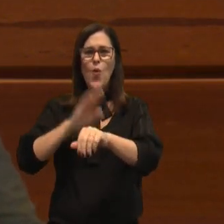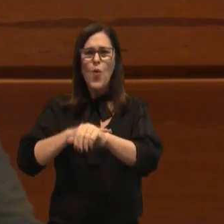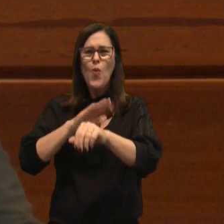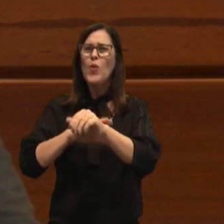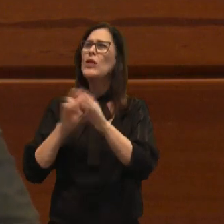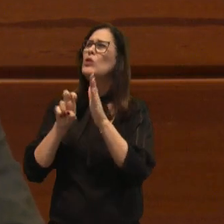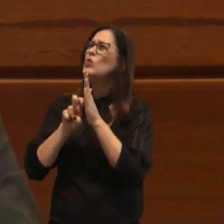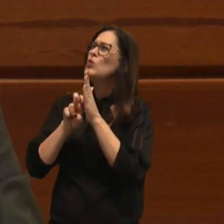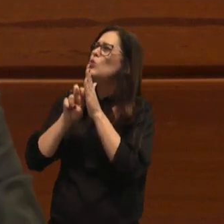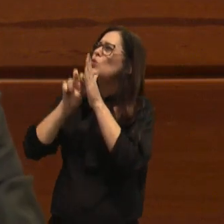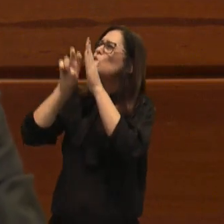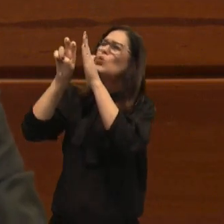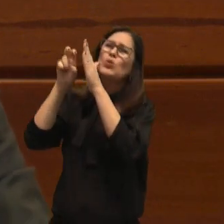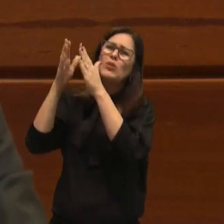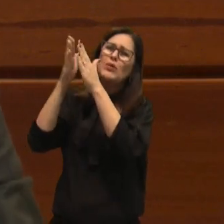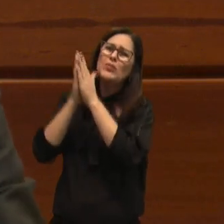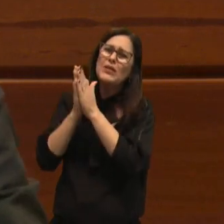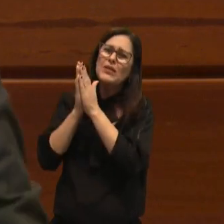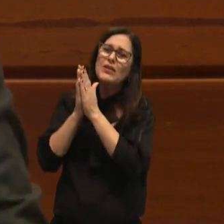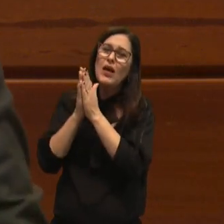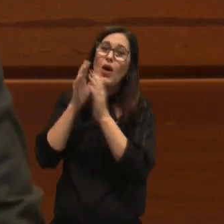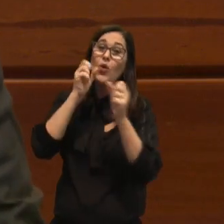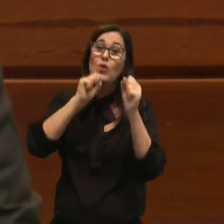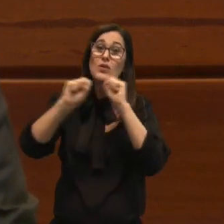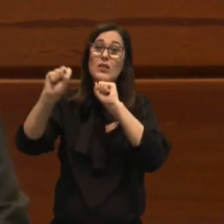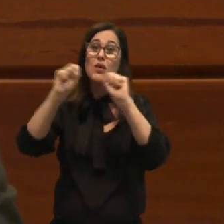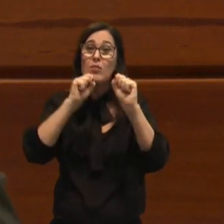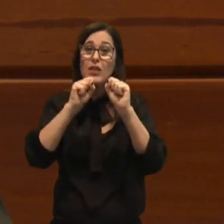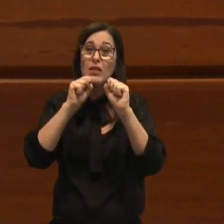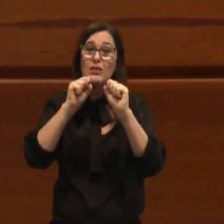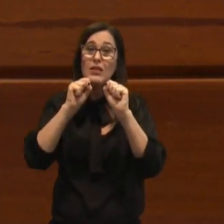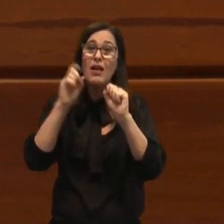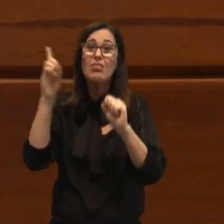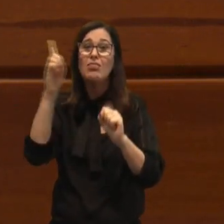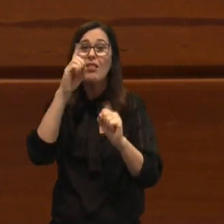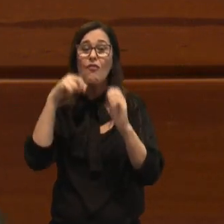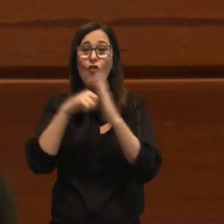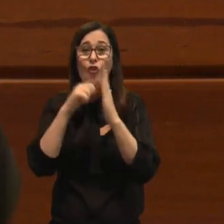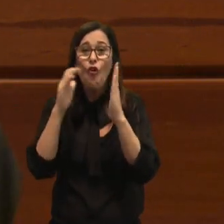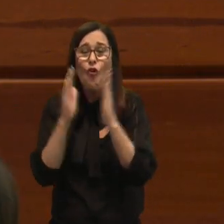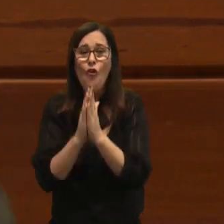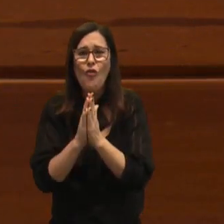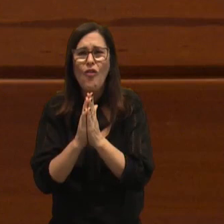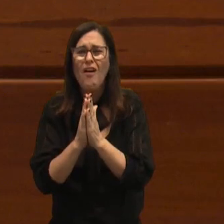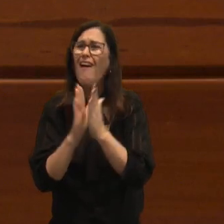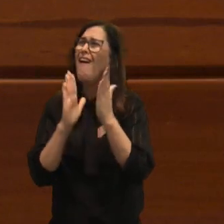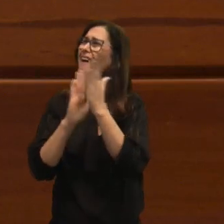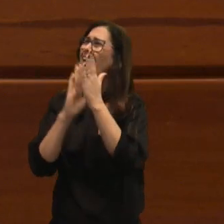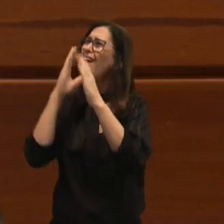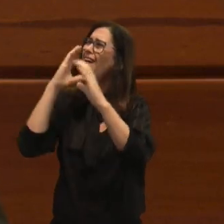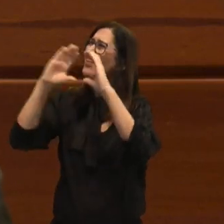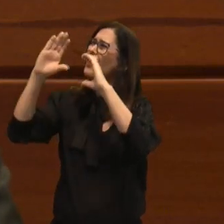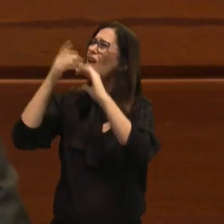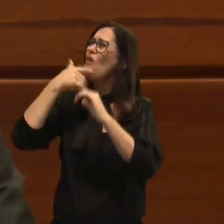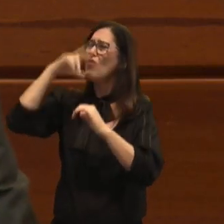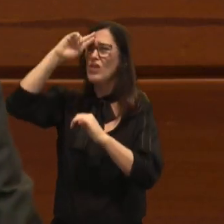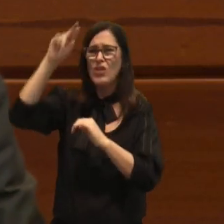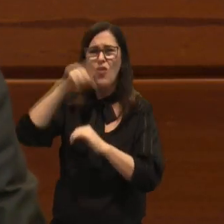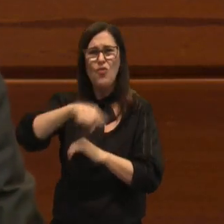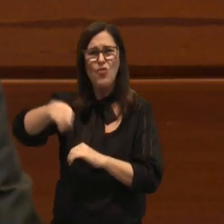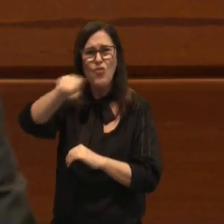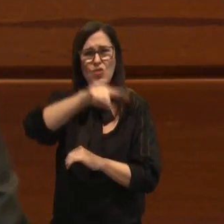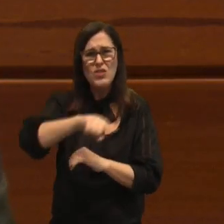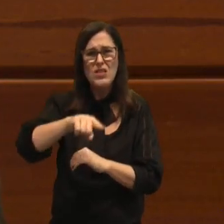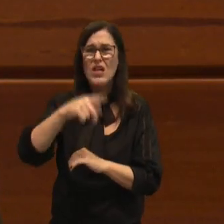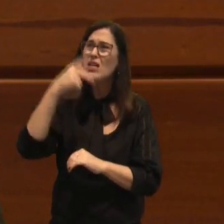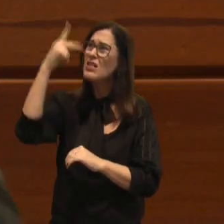de súplica, o salmista Davi fez a seguinte oração: cantem louvores ao Senhor, vós os que sois